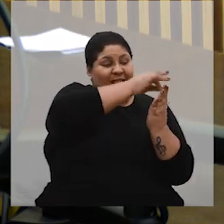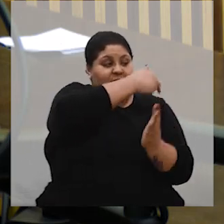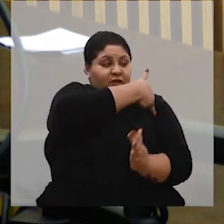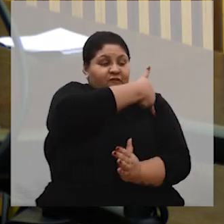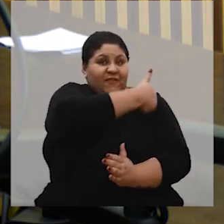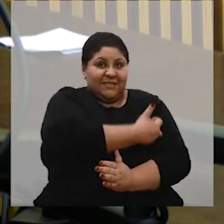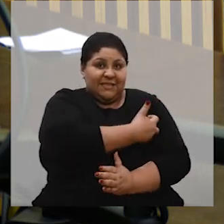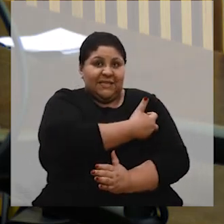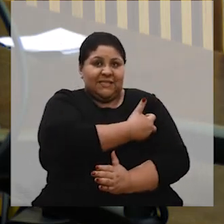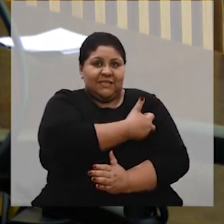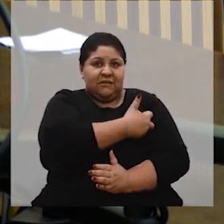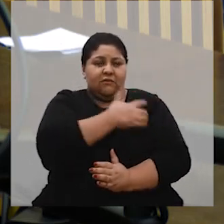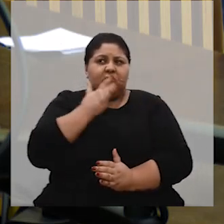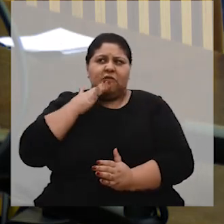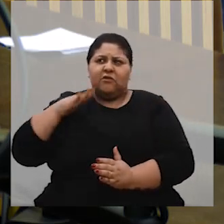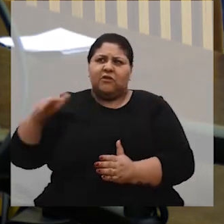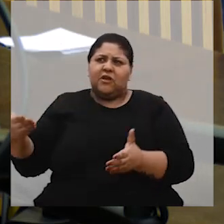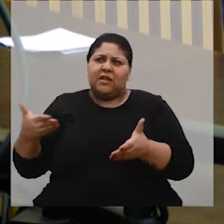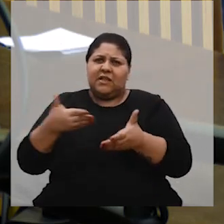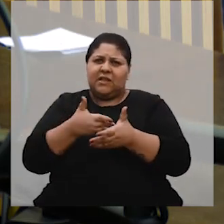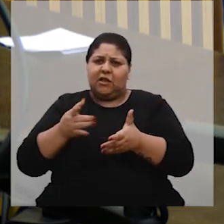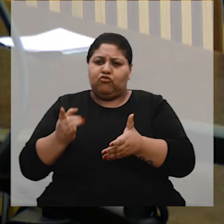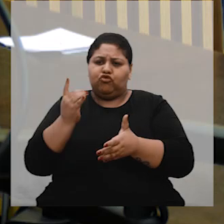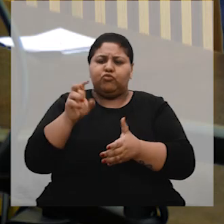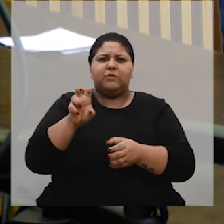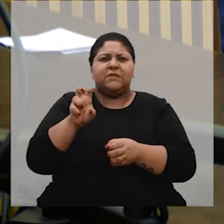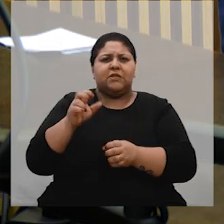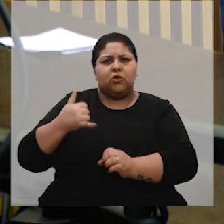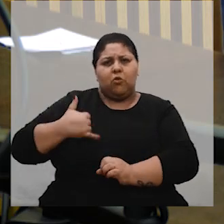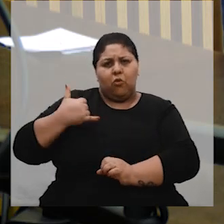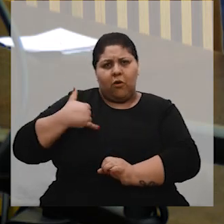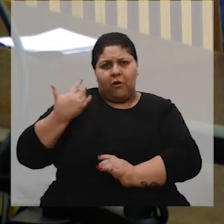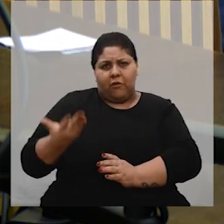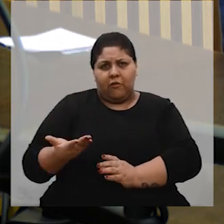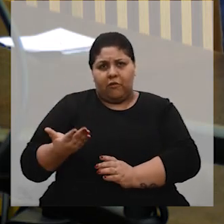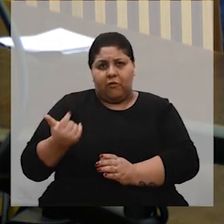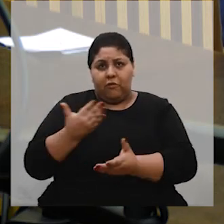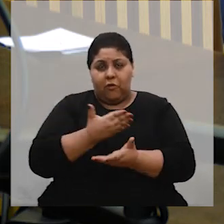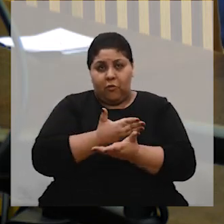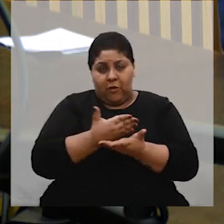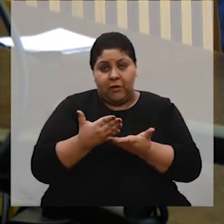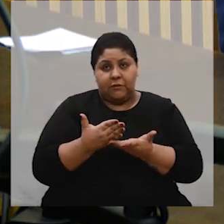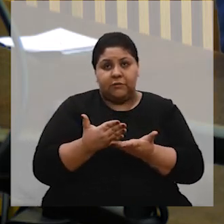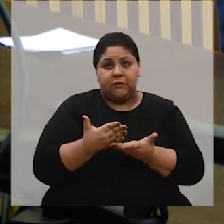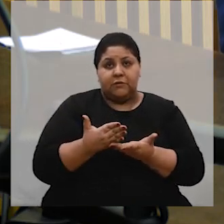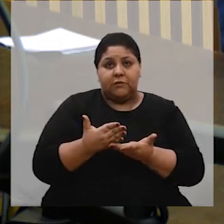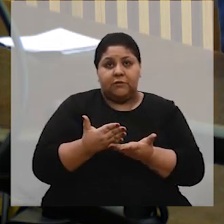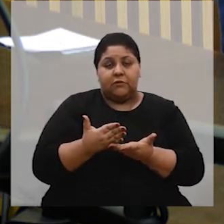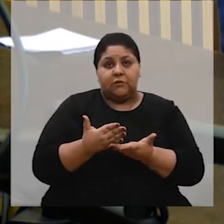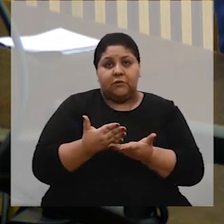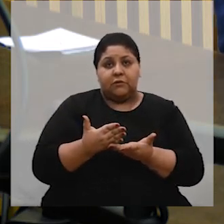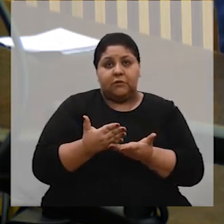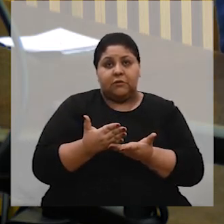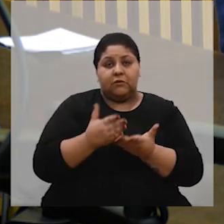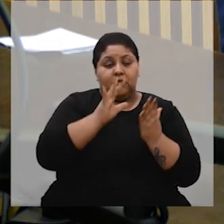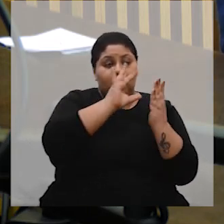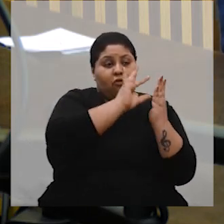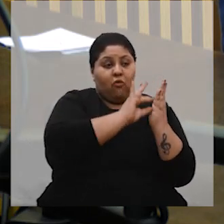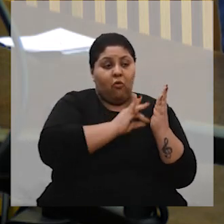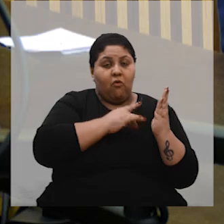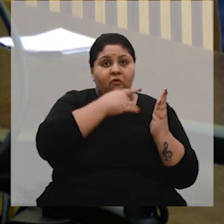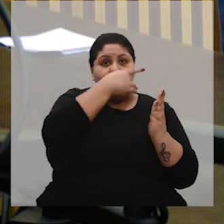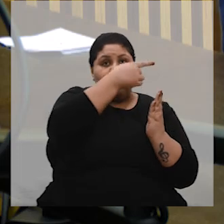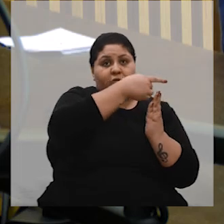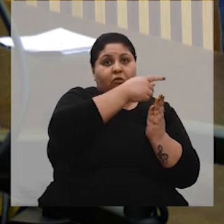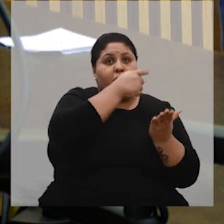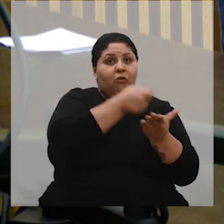vacinação das crianças até nos últimos 5 anos. E aí, a partir dos últimos 5 anos, ela entrou no